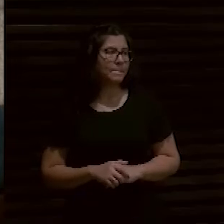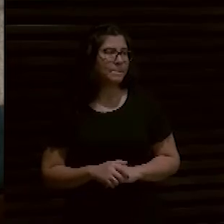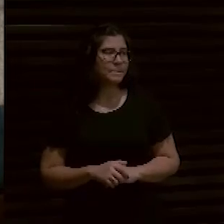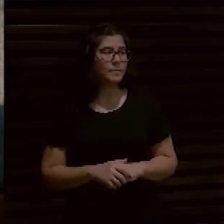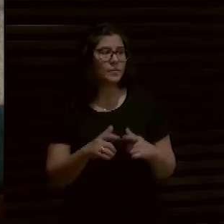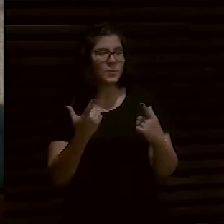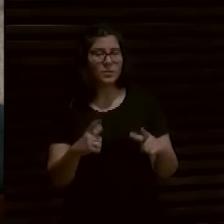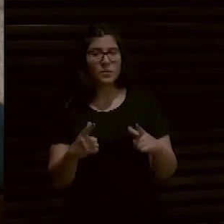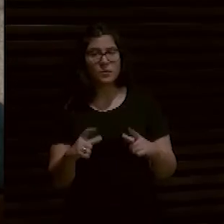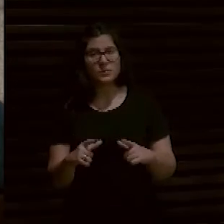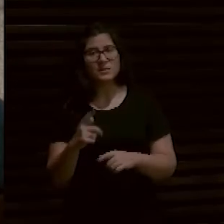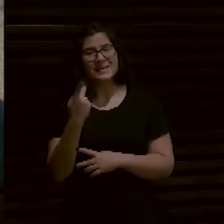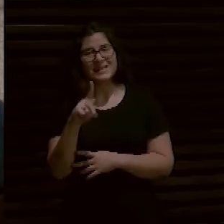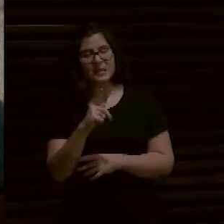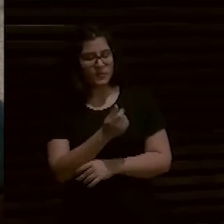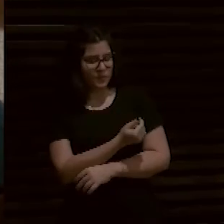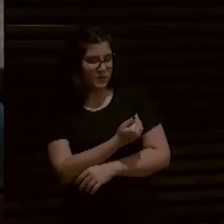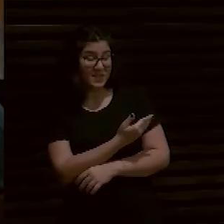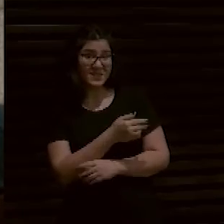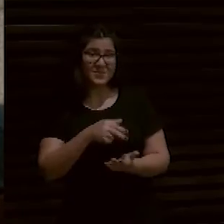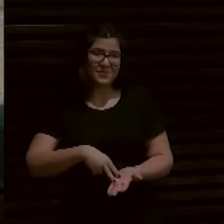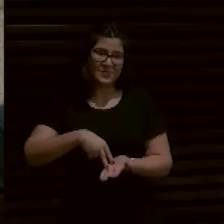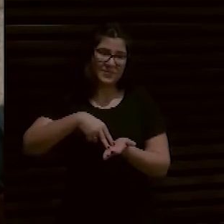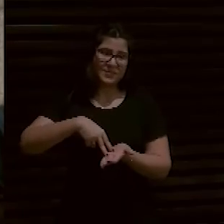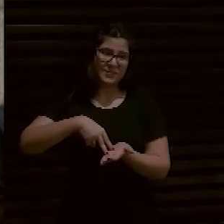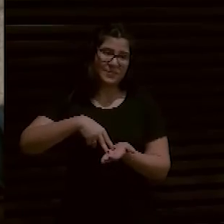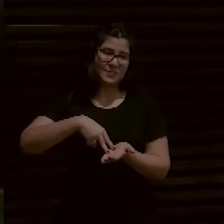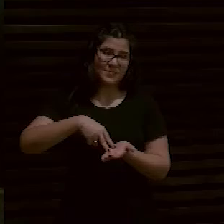onde está apoiado o teu coração?